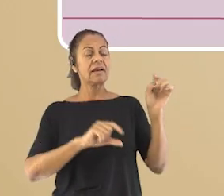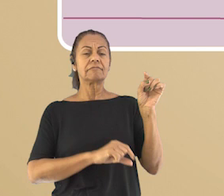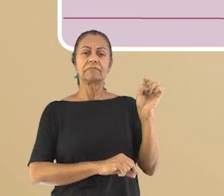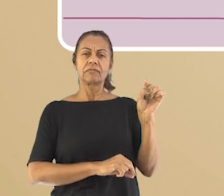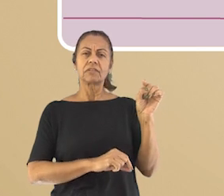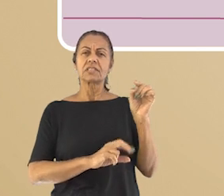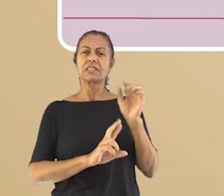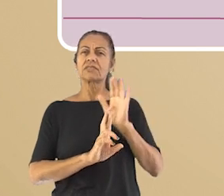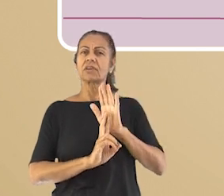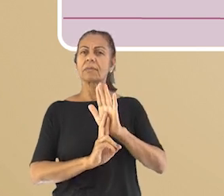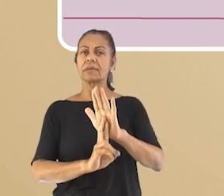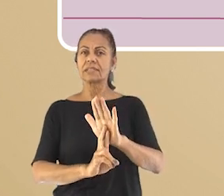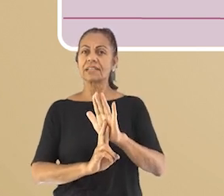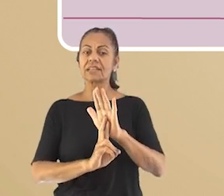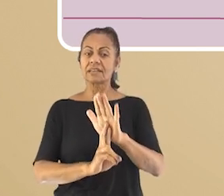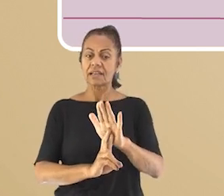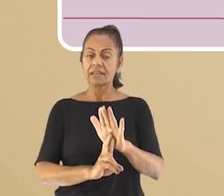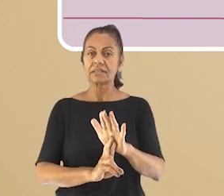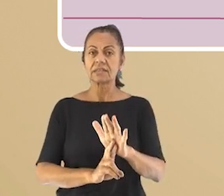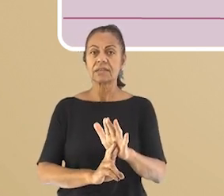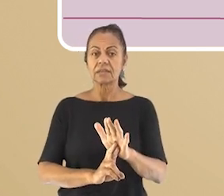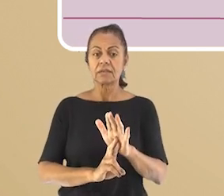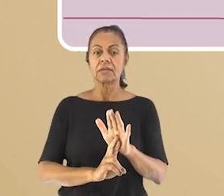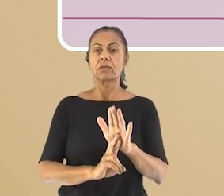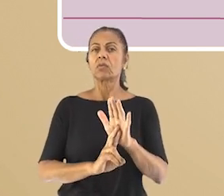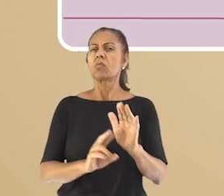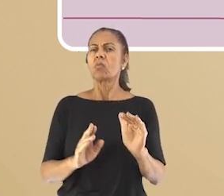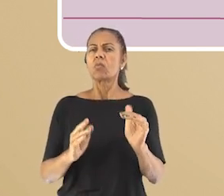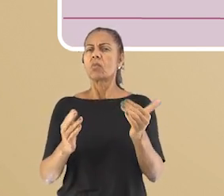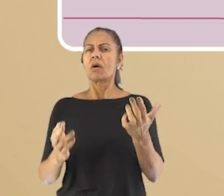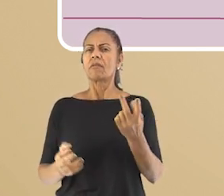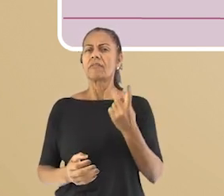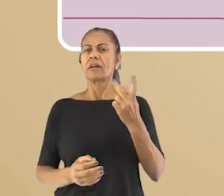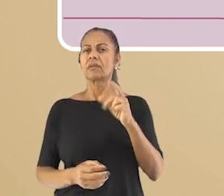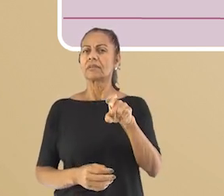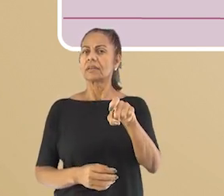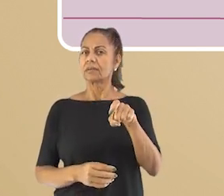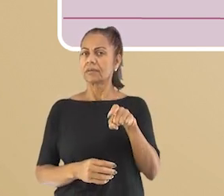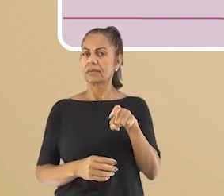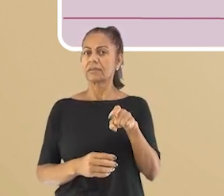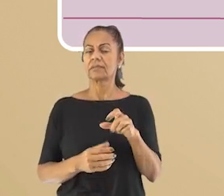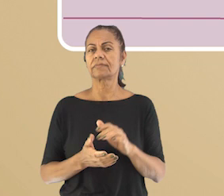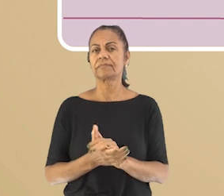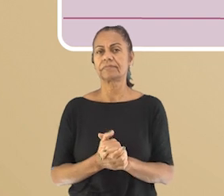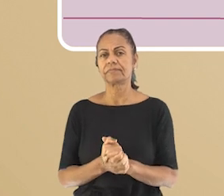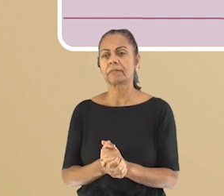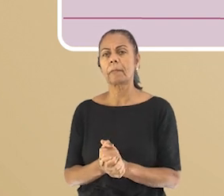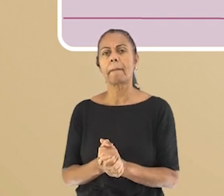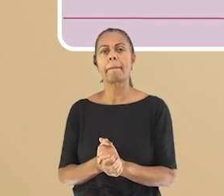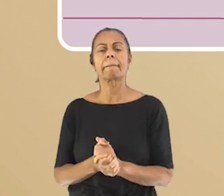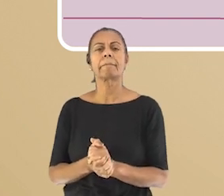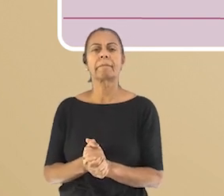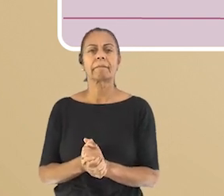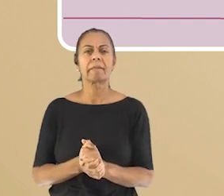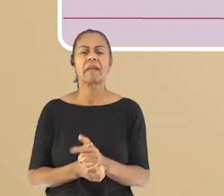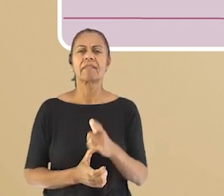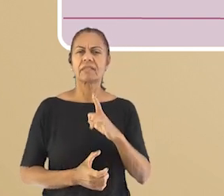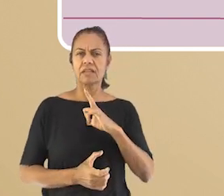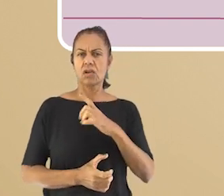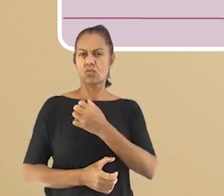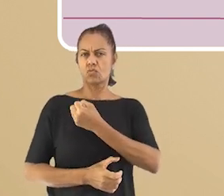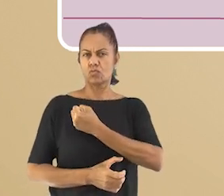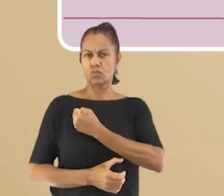situação na tela com uma equação. E depois diga qual o valor da incógnita. A situação